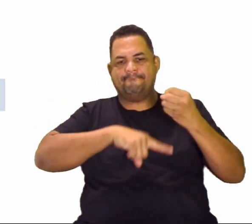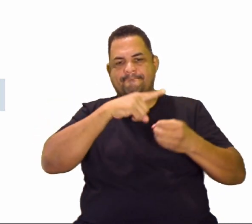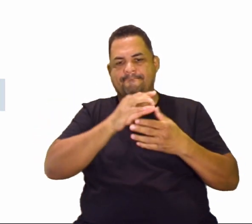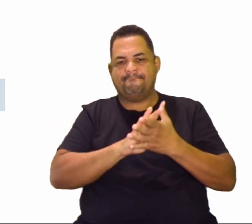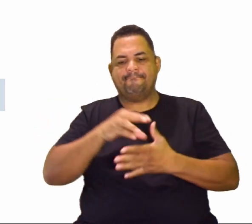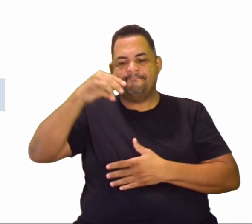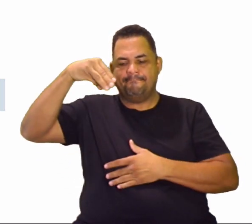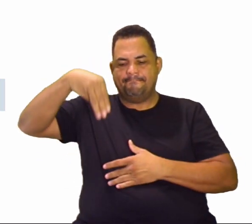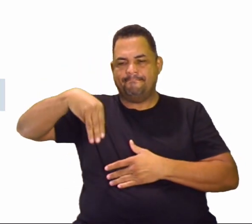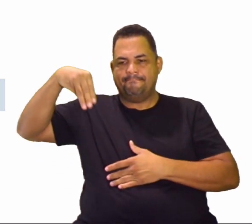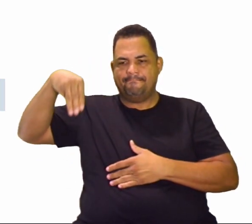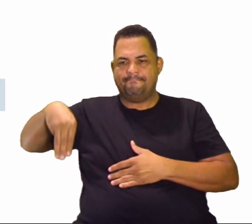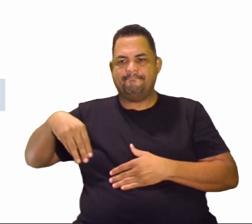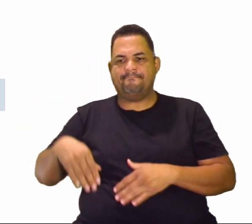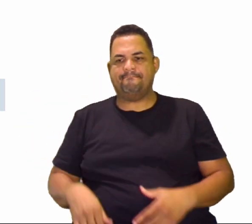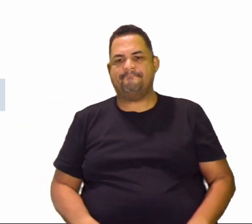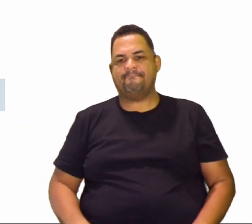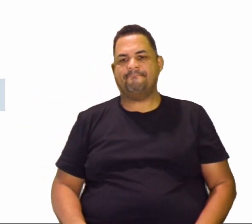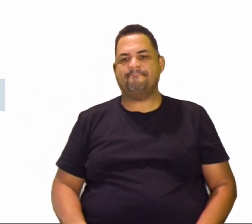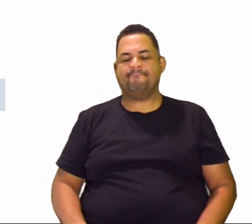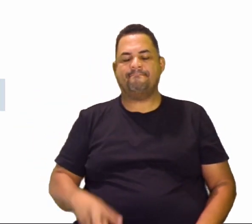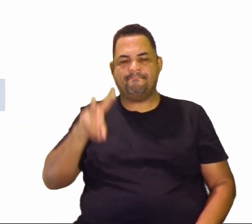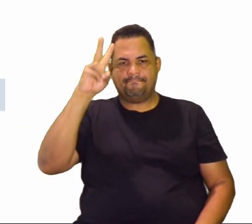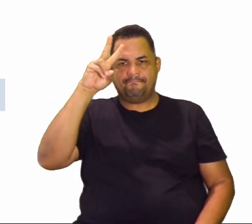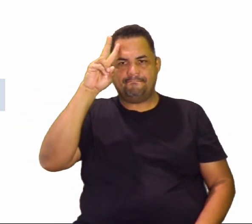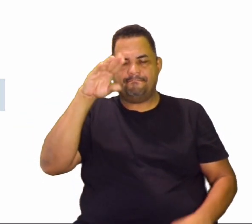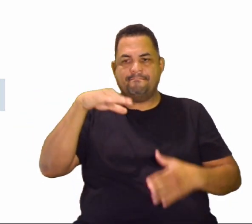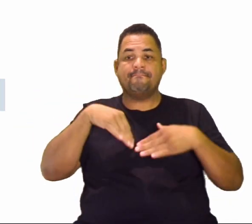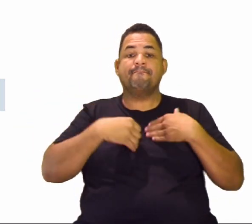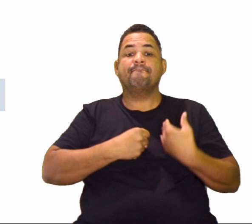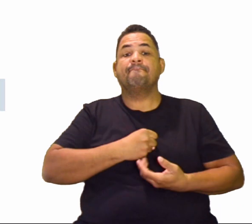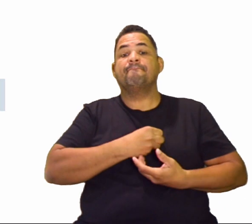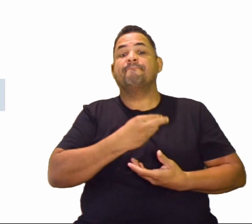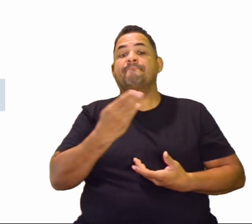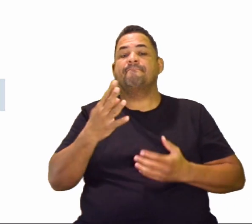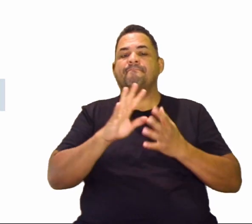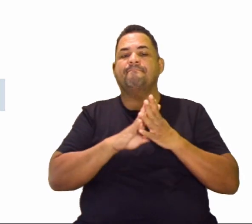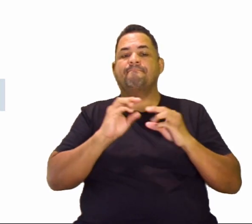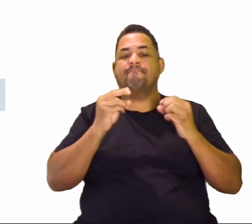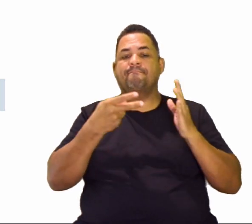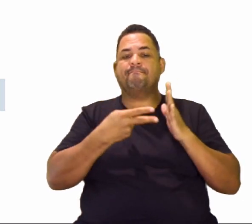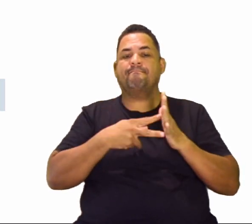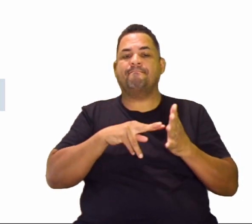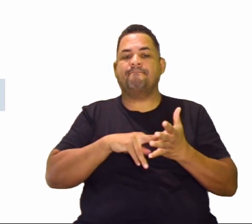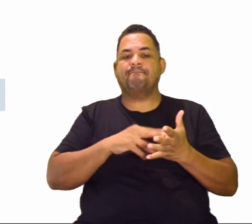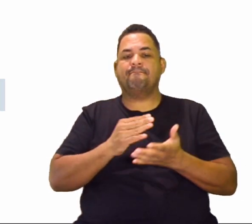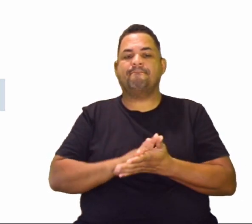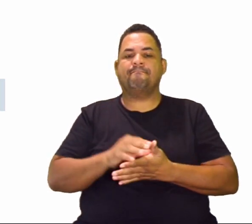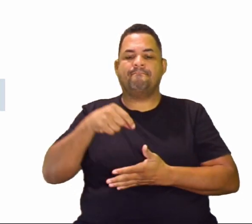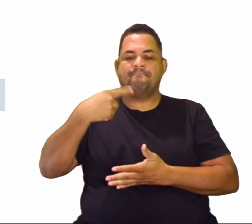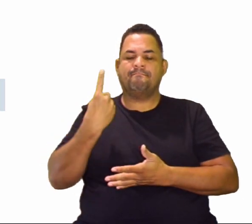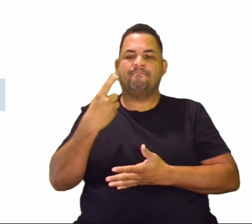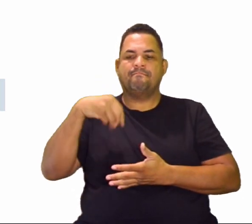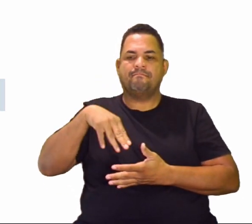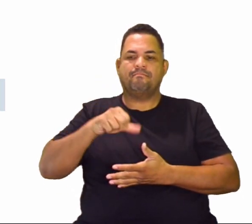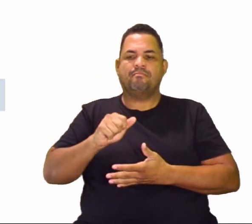e massa molar. Lembrando quanto significa 1 mol de qualquer substância?